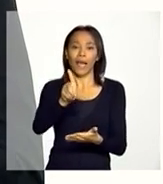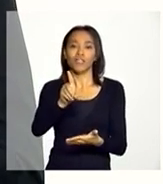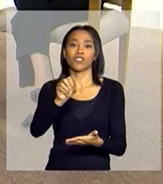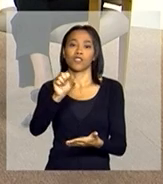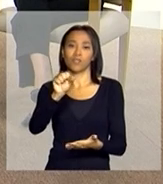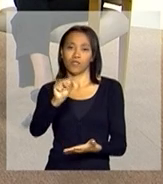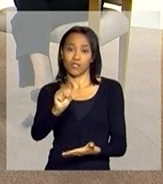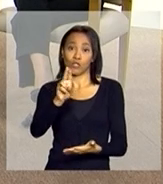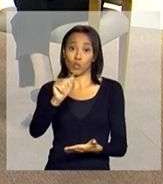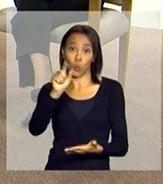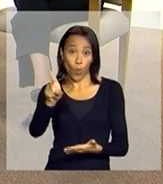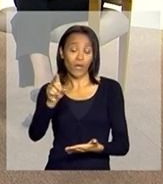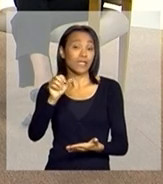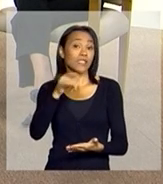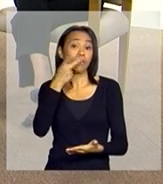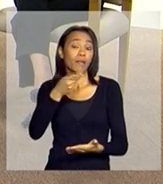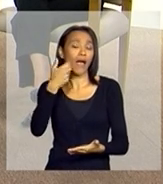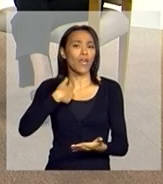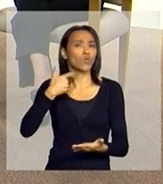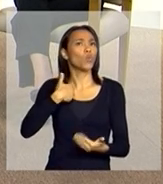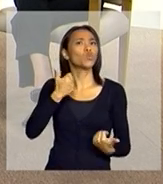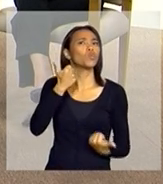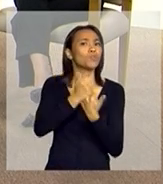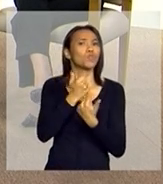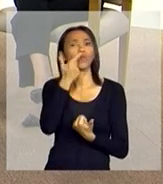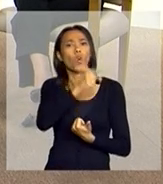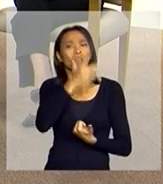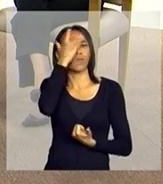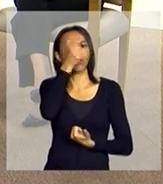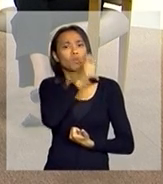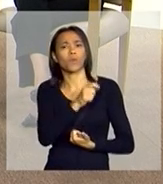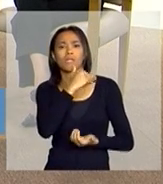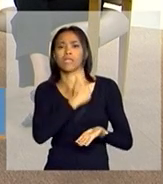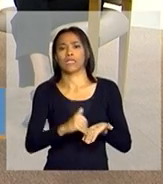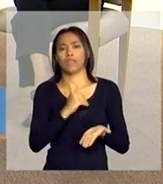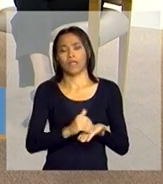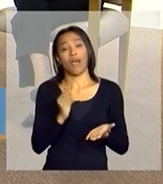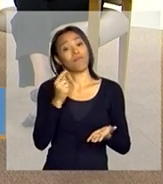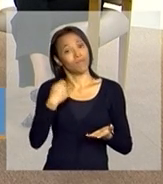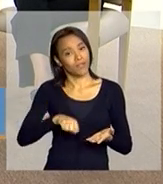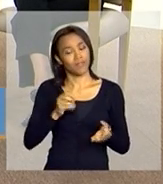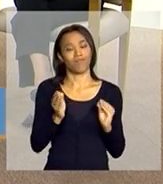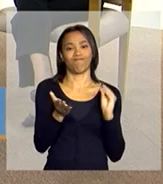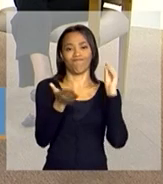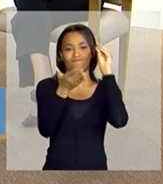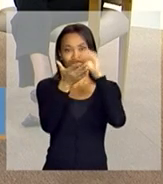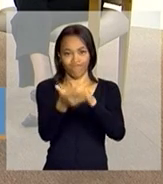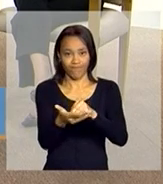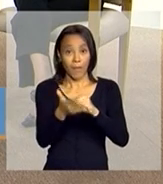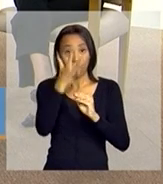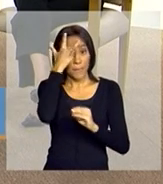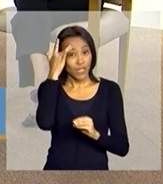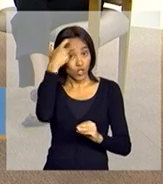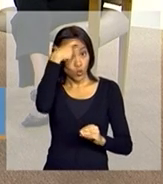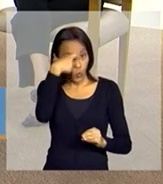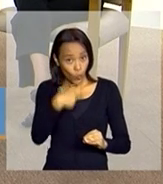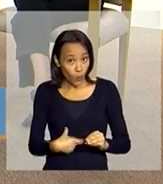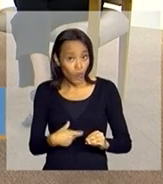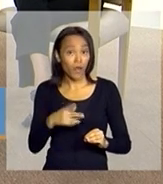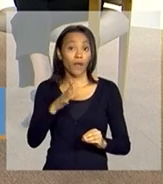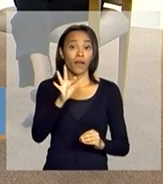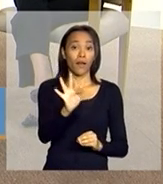substituindo o administrador adjunto do da secretaria então ele tem que est cadastrado em pessoa física e vinculado a Essa